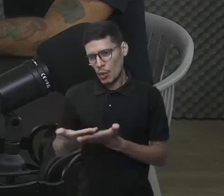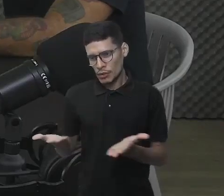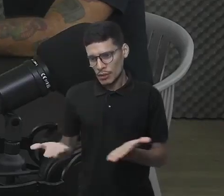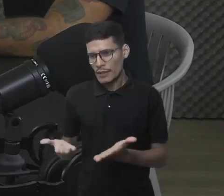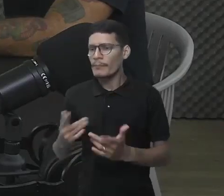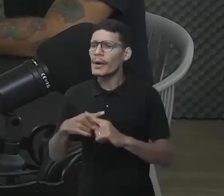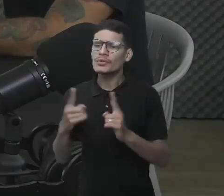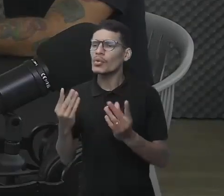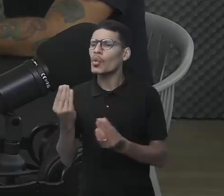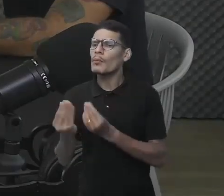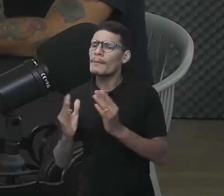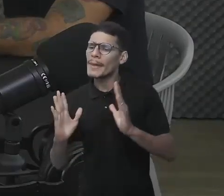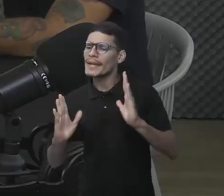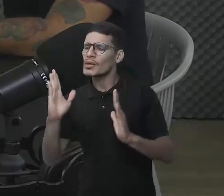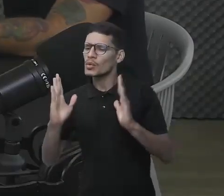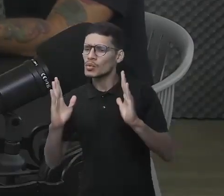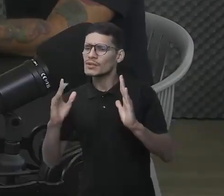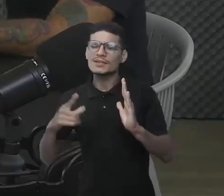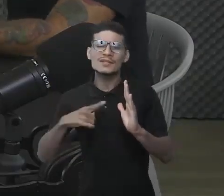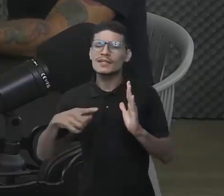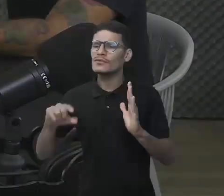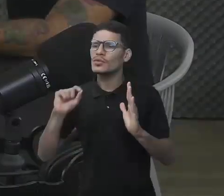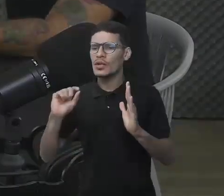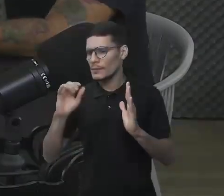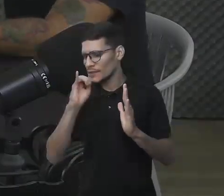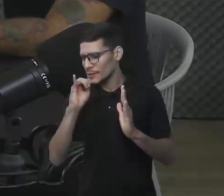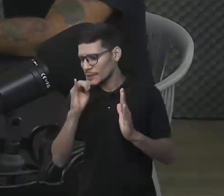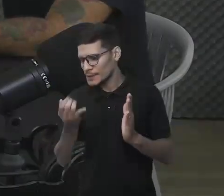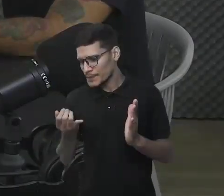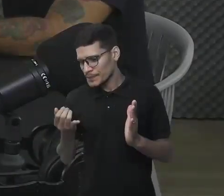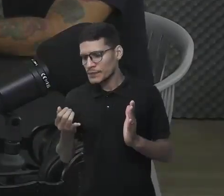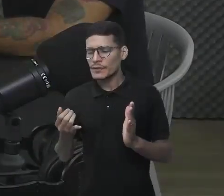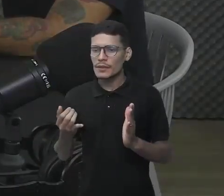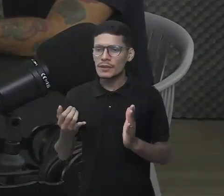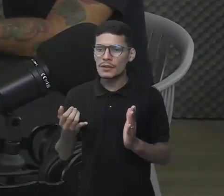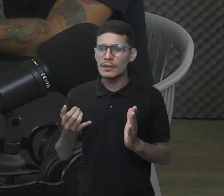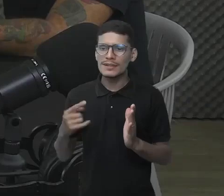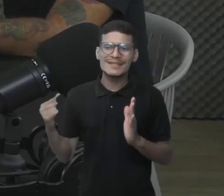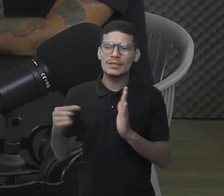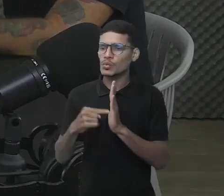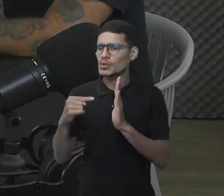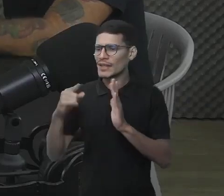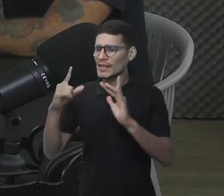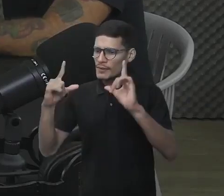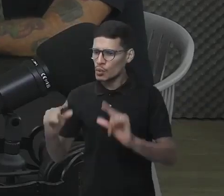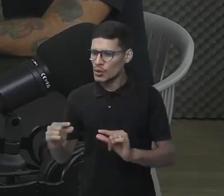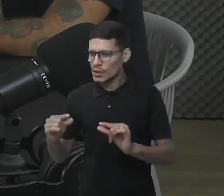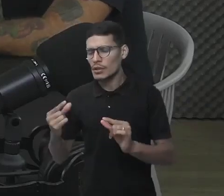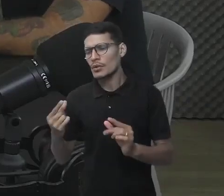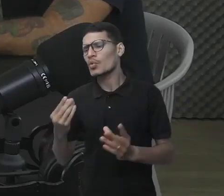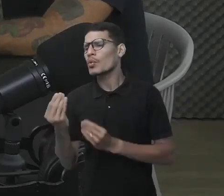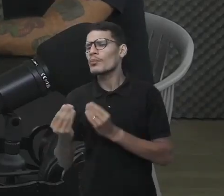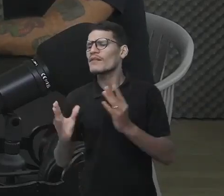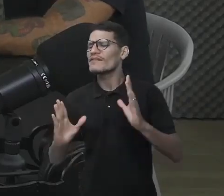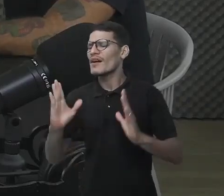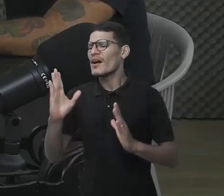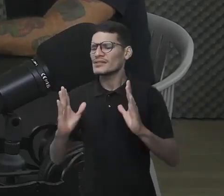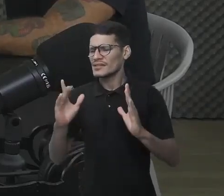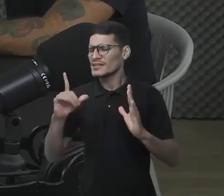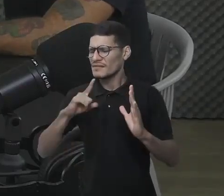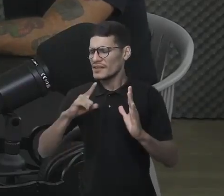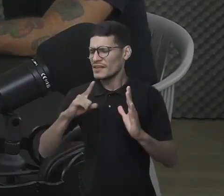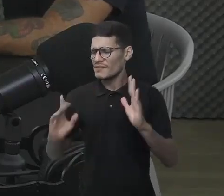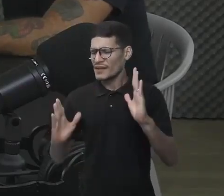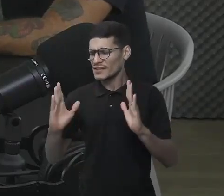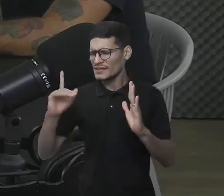esse período? Tiveram mais. As denúncias aumentaram, elas diminuíram? Como é que foi essa fase? Foi uma fase meio difícil,